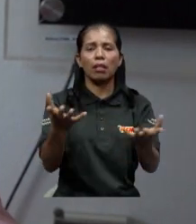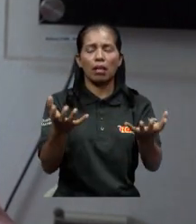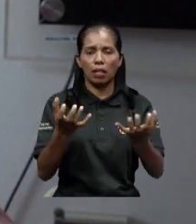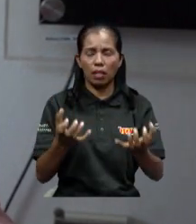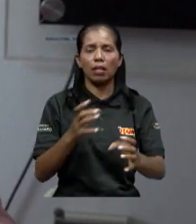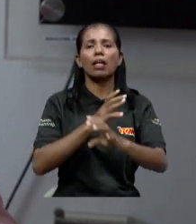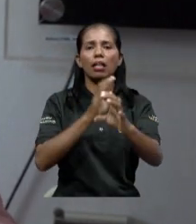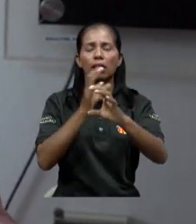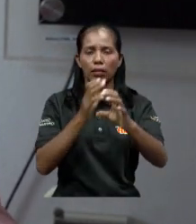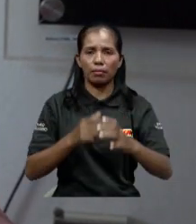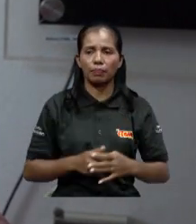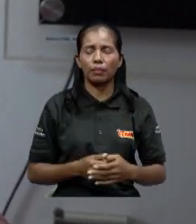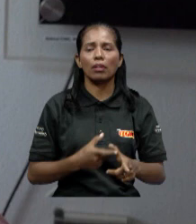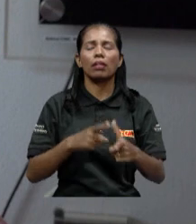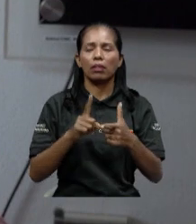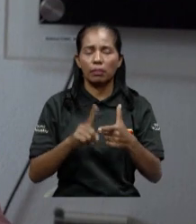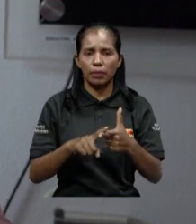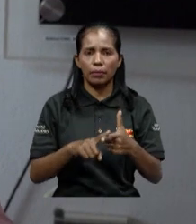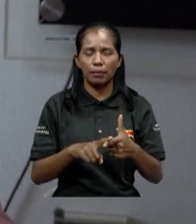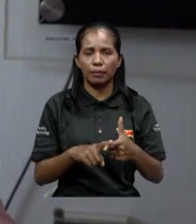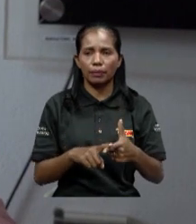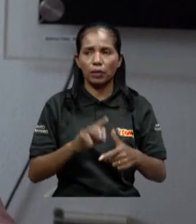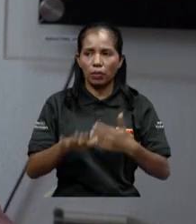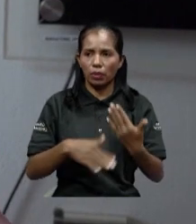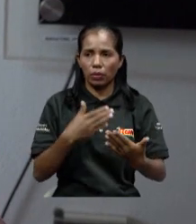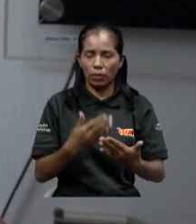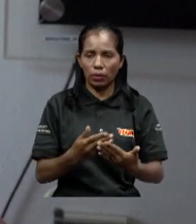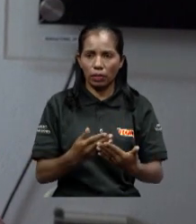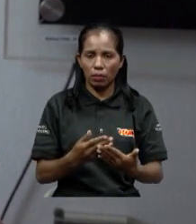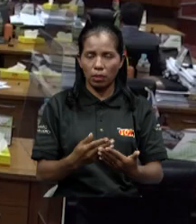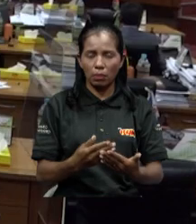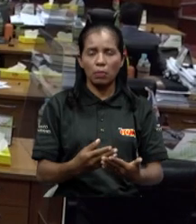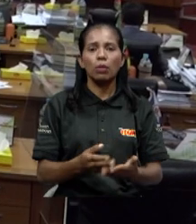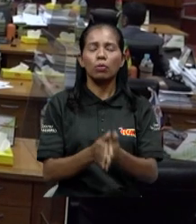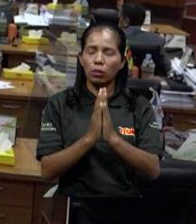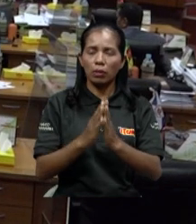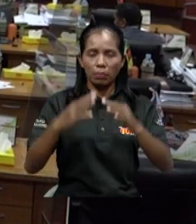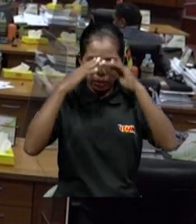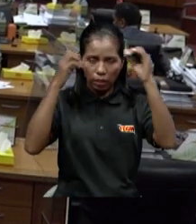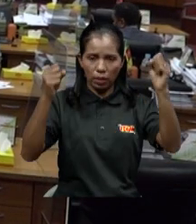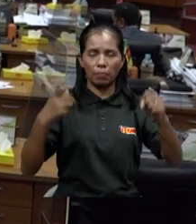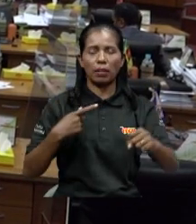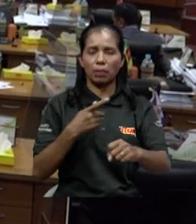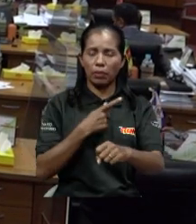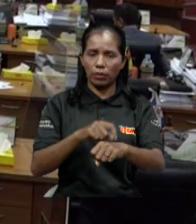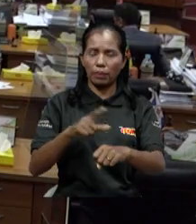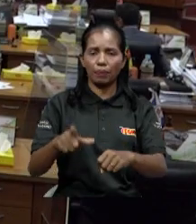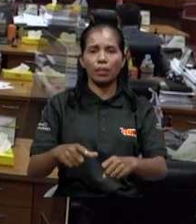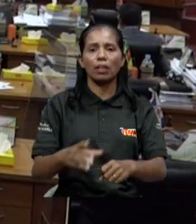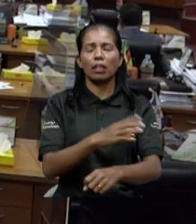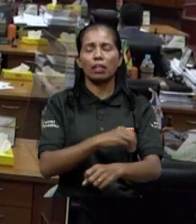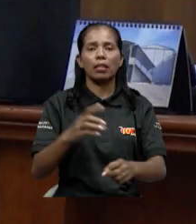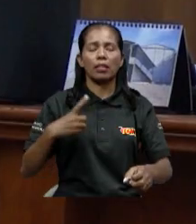kareta ba depois hotu ataka ma presidente Parlamento. Finalizamos deputada bancada PLP no